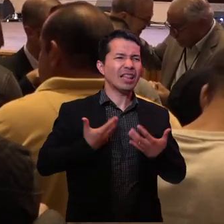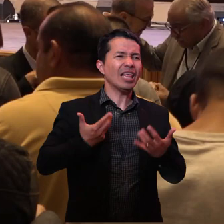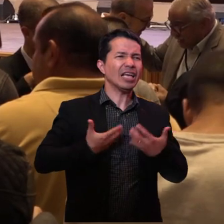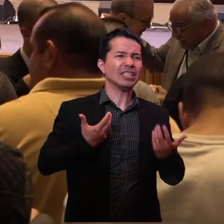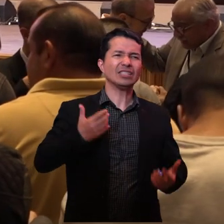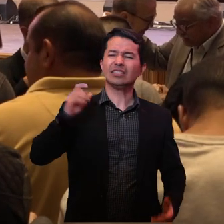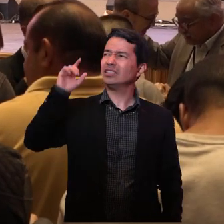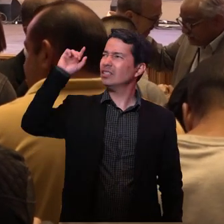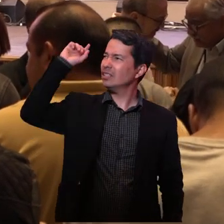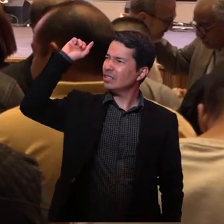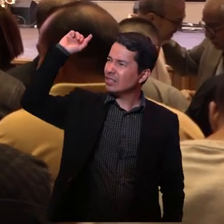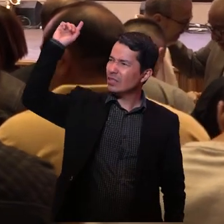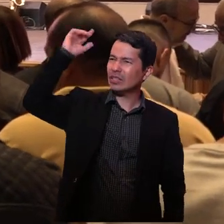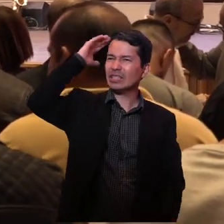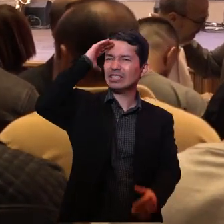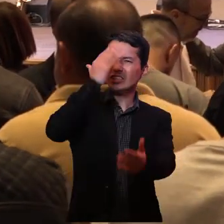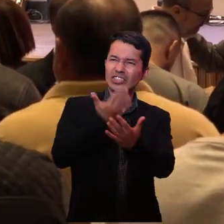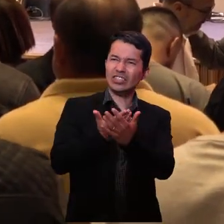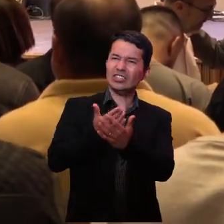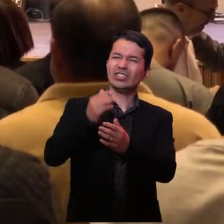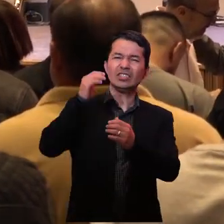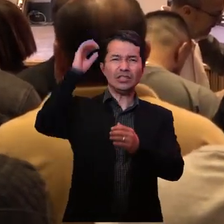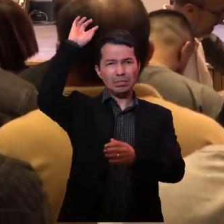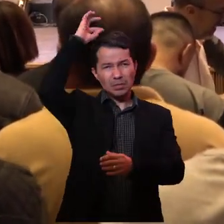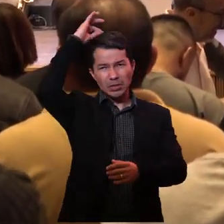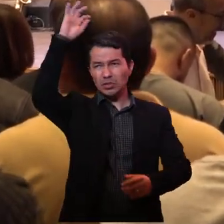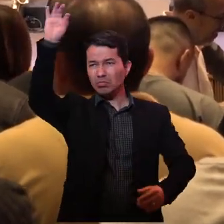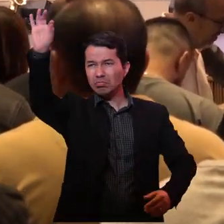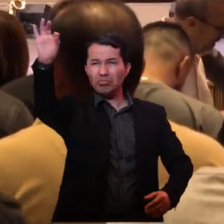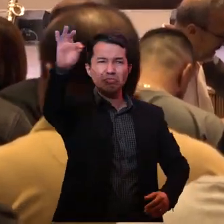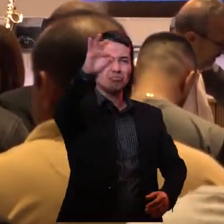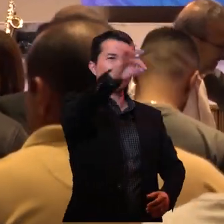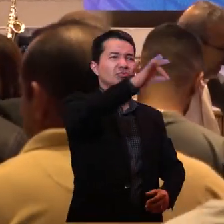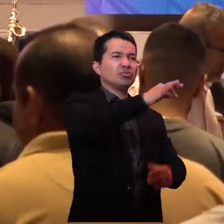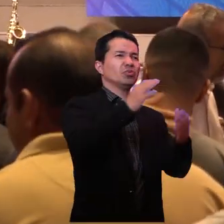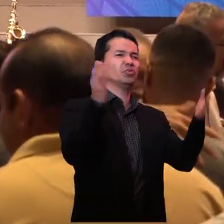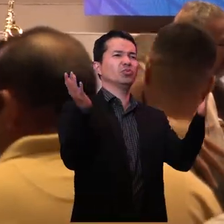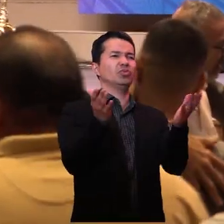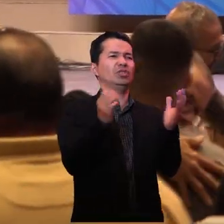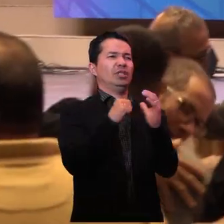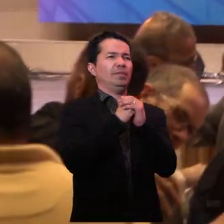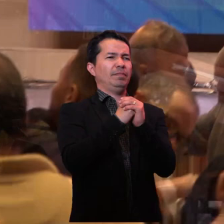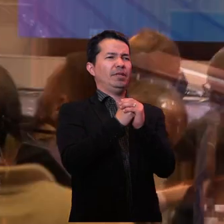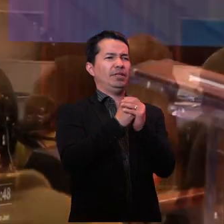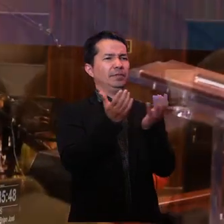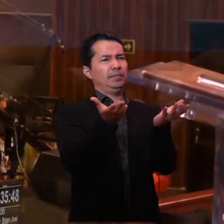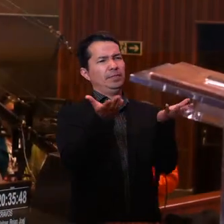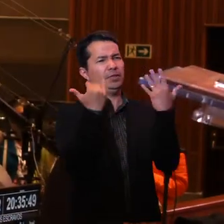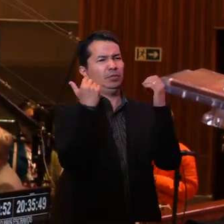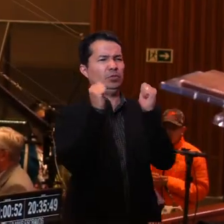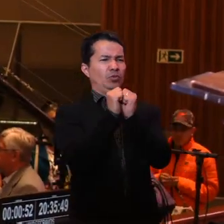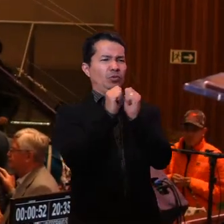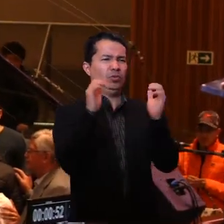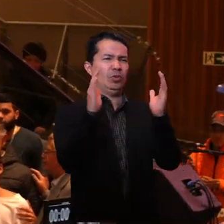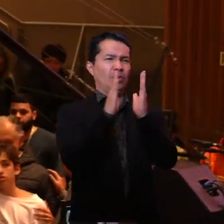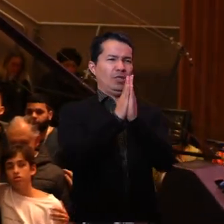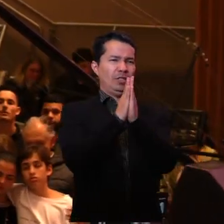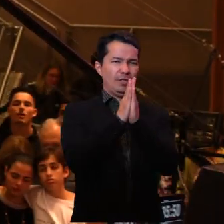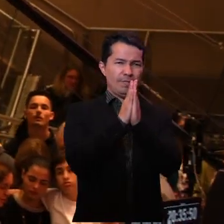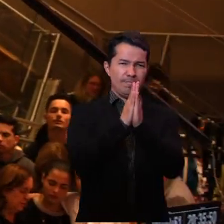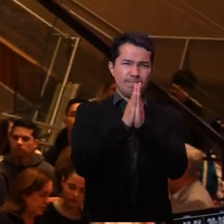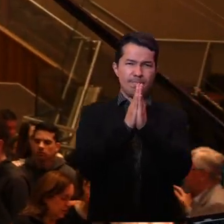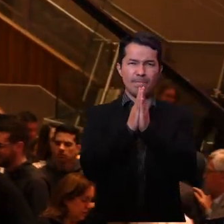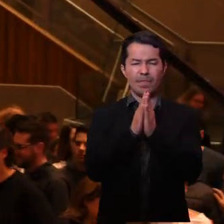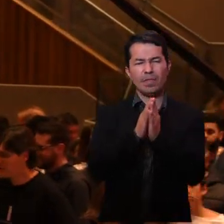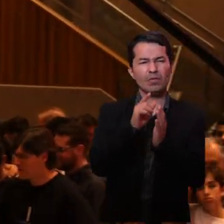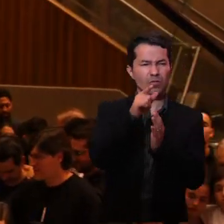creio, o Espírito Santo vai ser derramado nesse lugar, amém? Feche seus olhos, vamos orar juntos agora. Repita